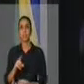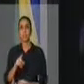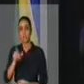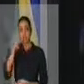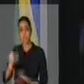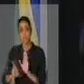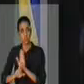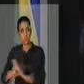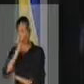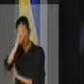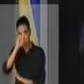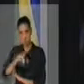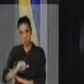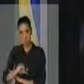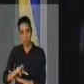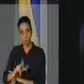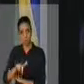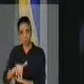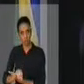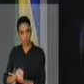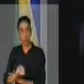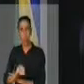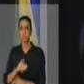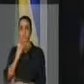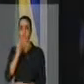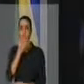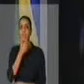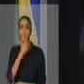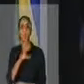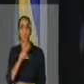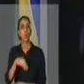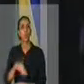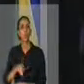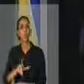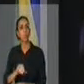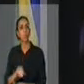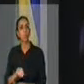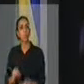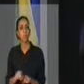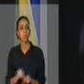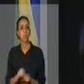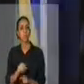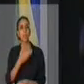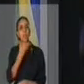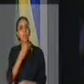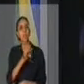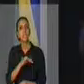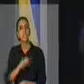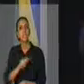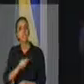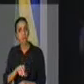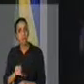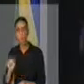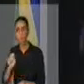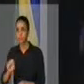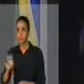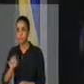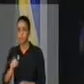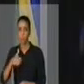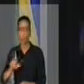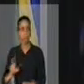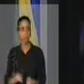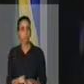o Rômulo Gouveia, nosso deputado, Tiago Matos, da Oncoguia, deputado Daniel Almeida,